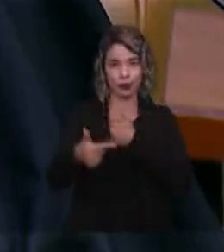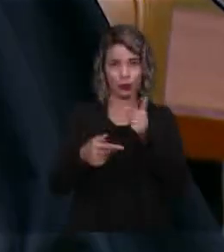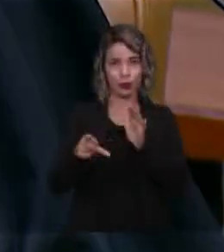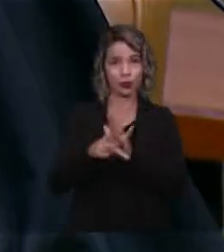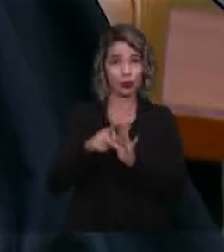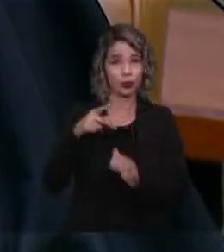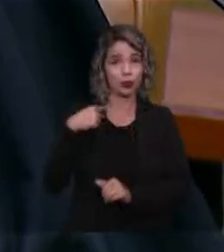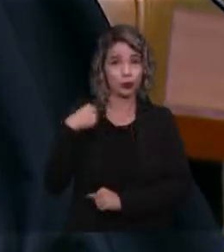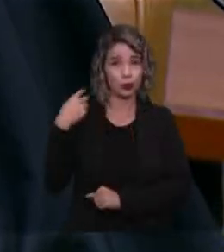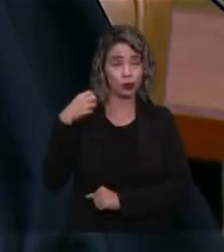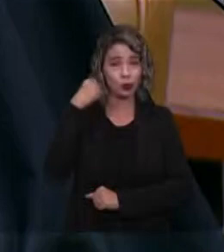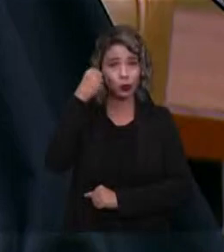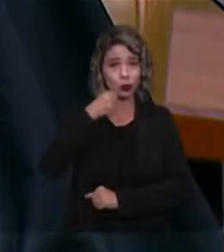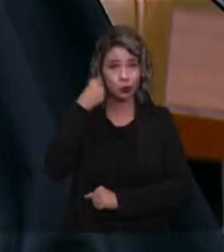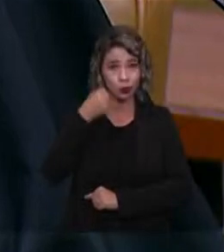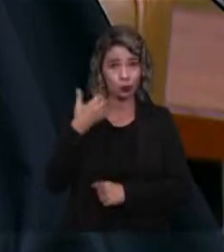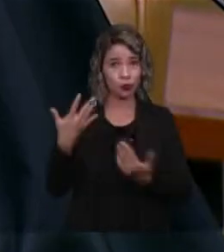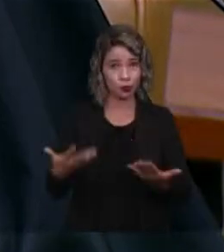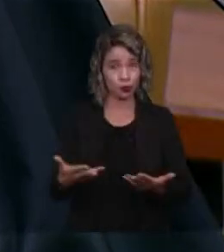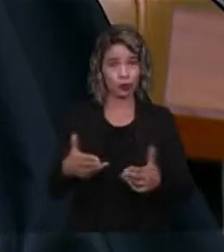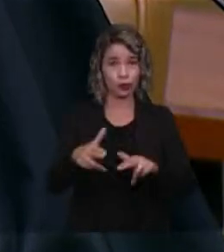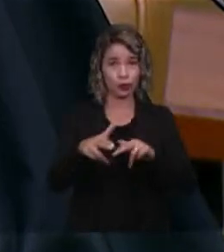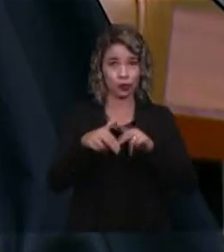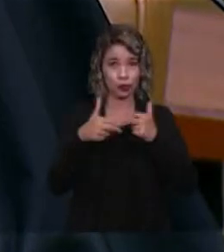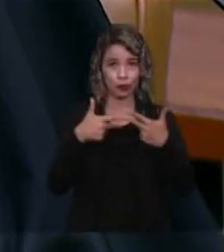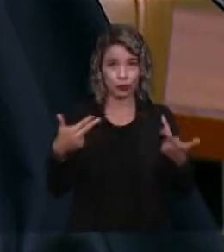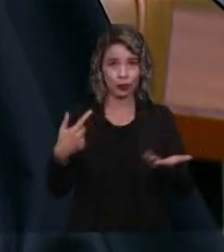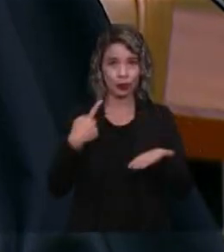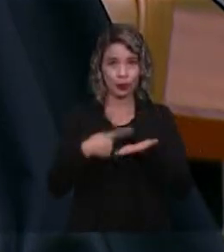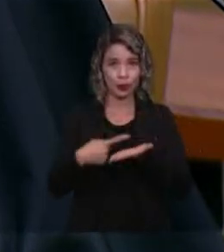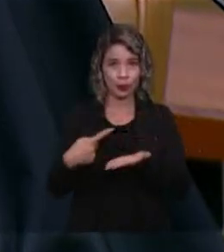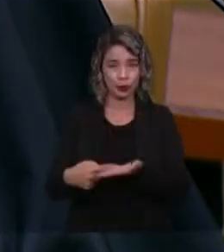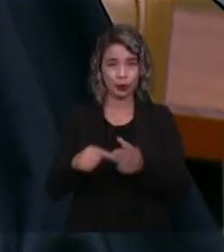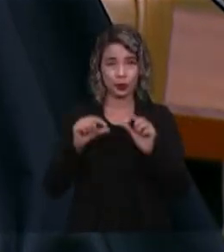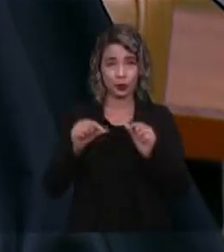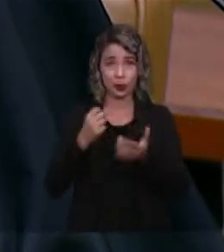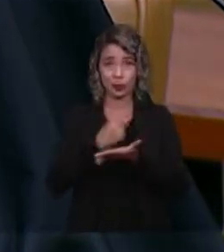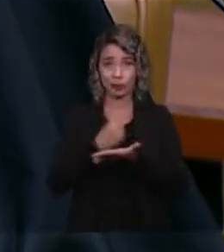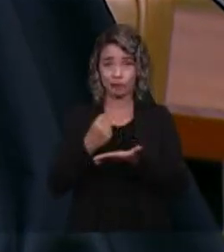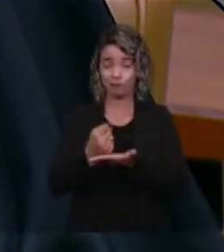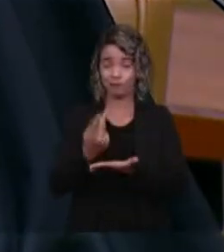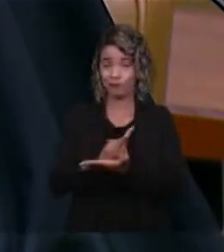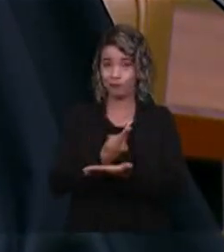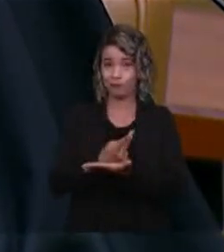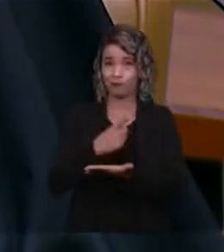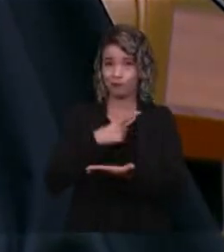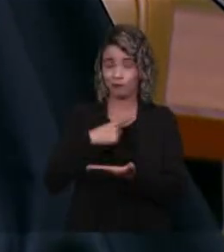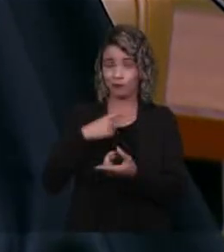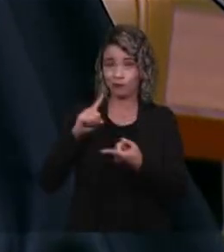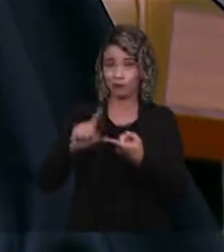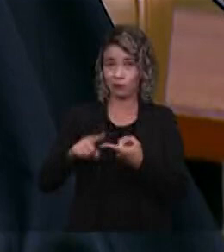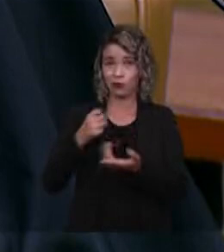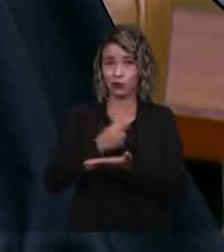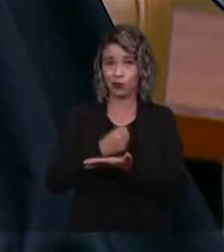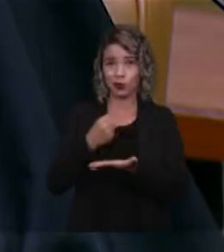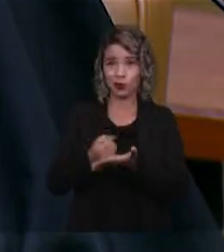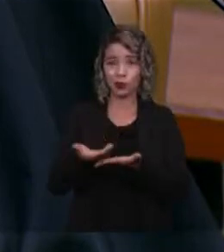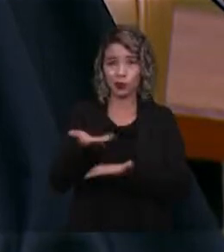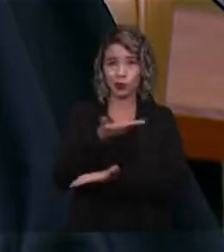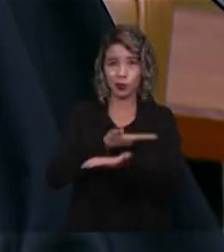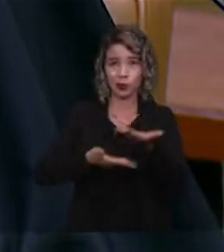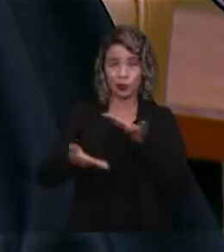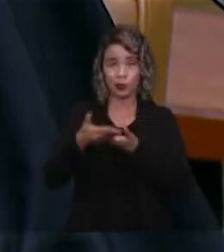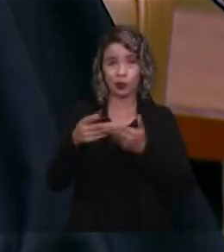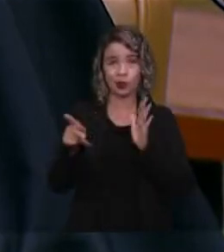teria resultado, a teor da inicial e das alegações finais, na celebração irregular dos seguintes contratos. 1. Contrato de troca de